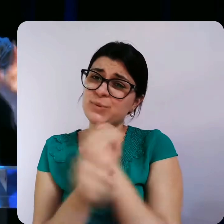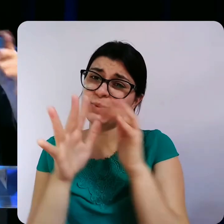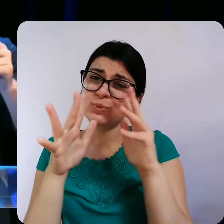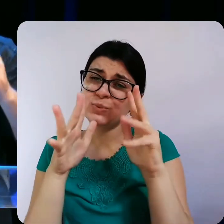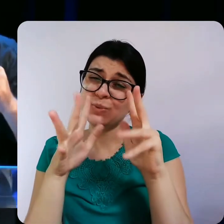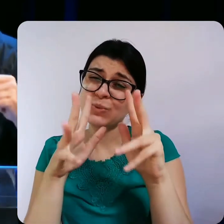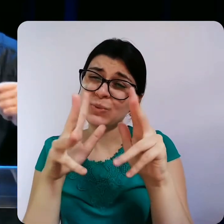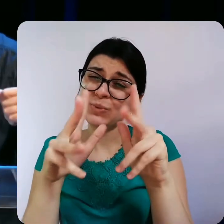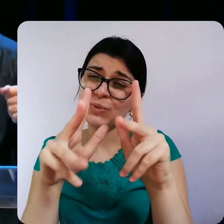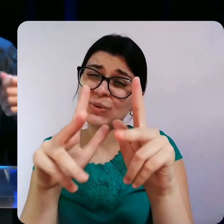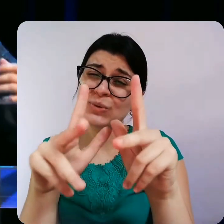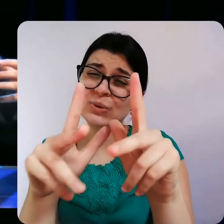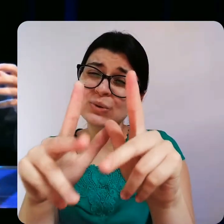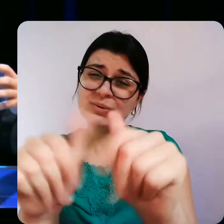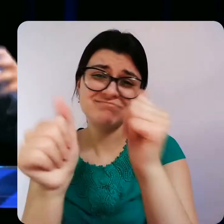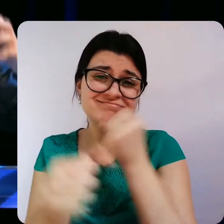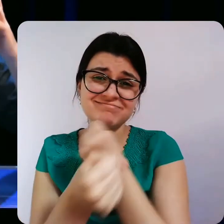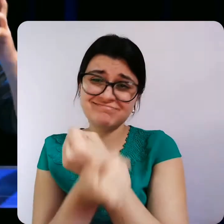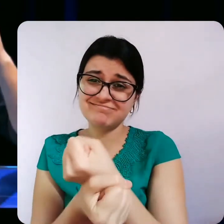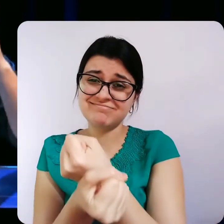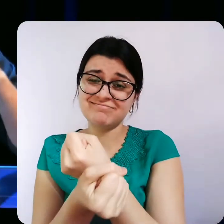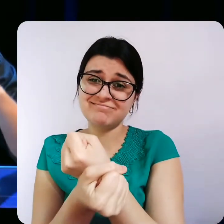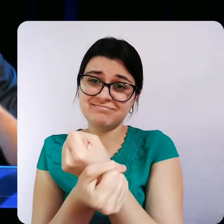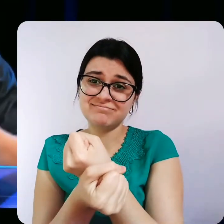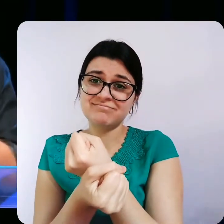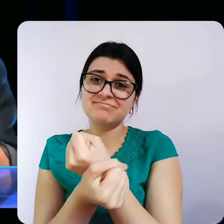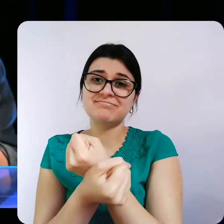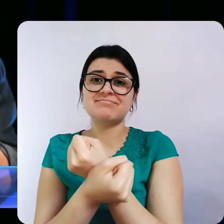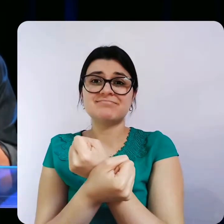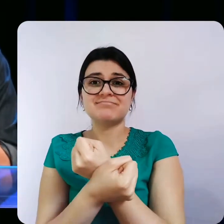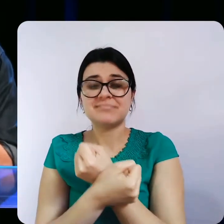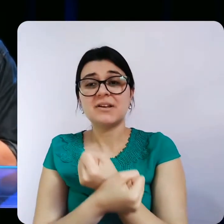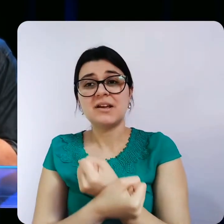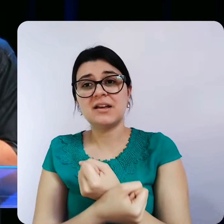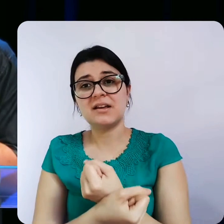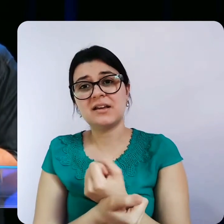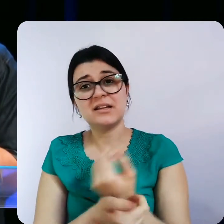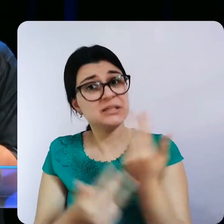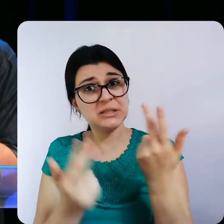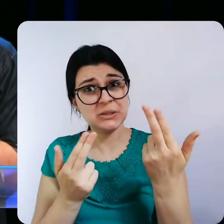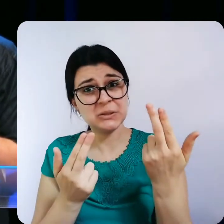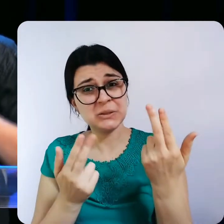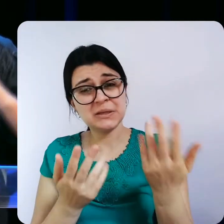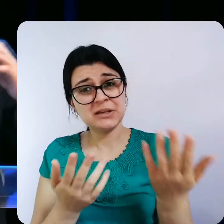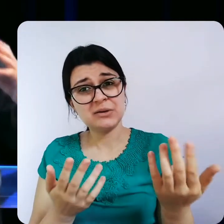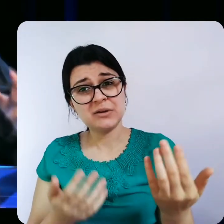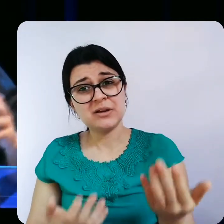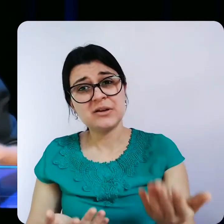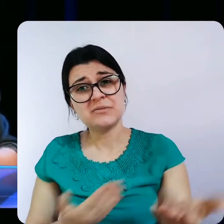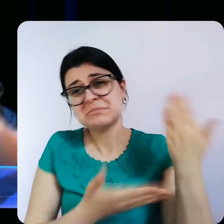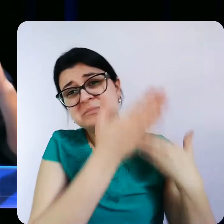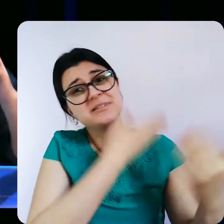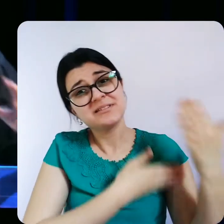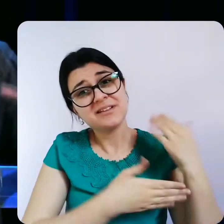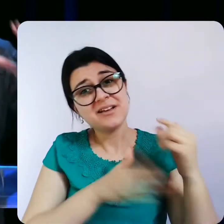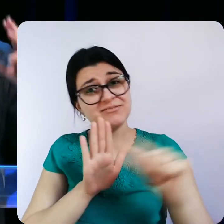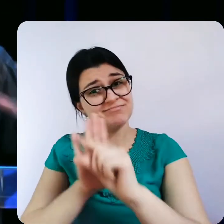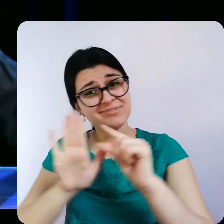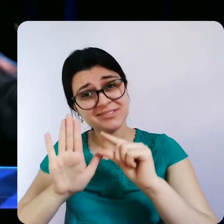O texto continua. Paulo disse, olha, o mesmo acontecia conosco. Éramos como crianças, como escravos